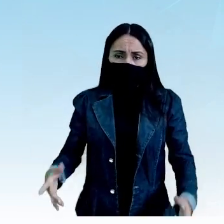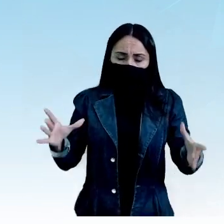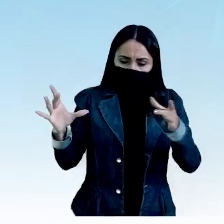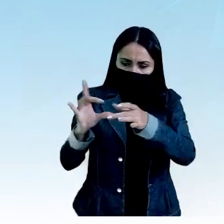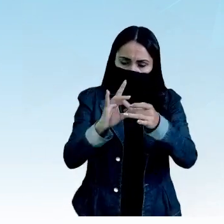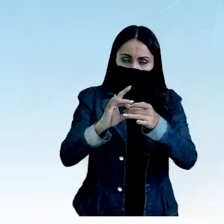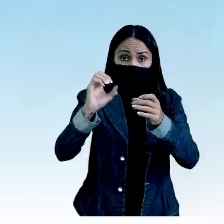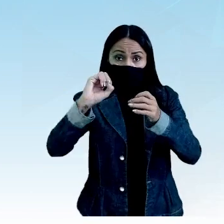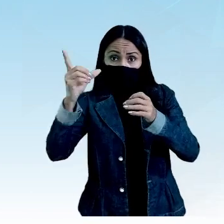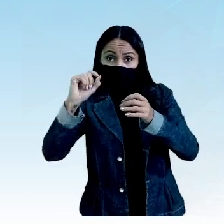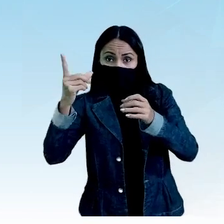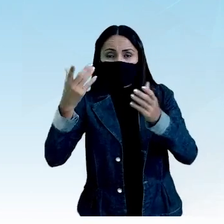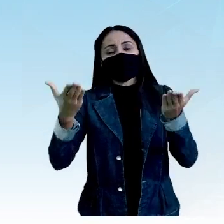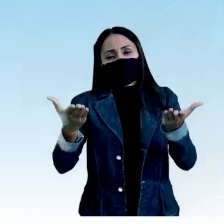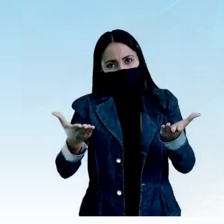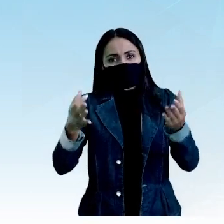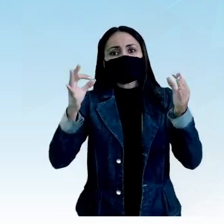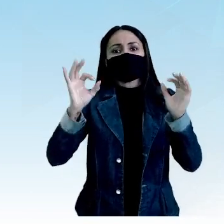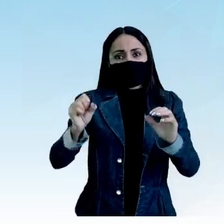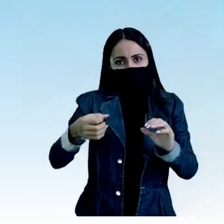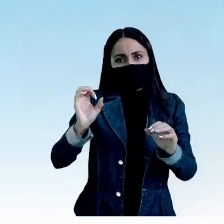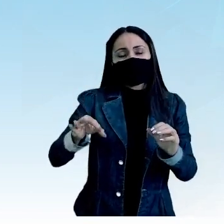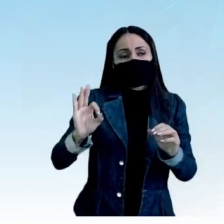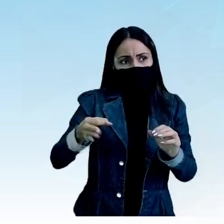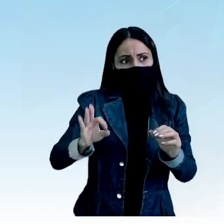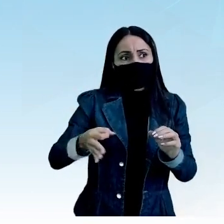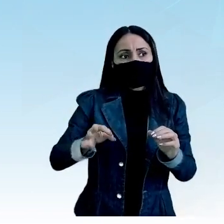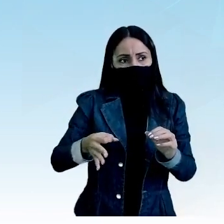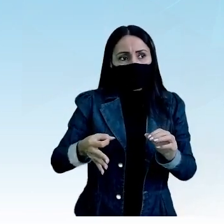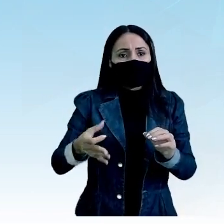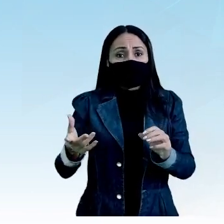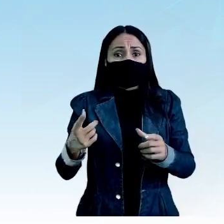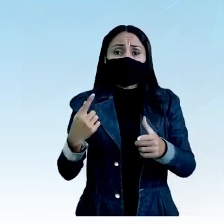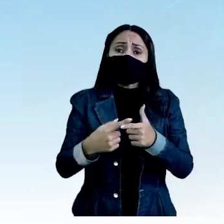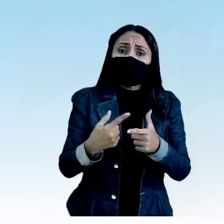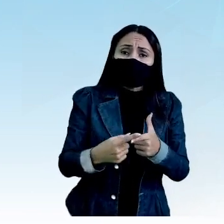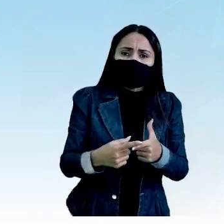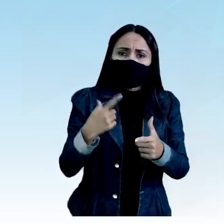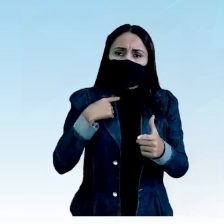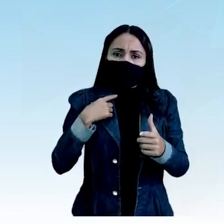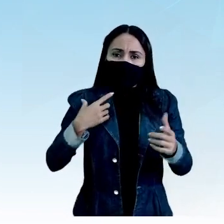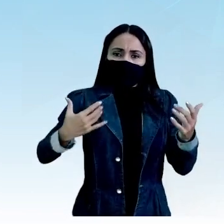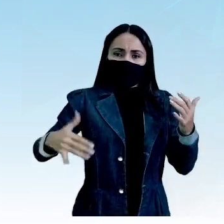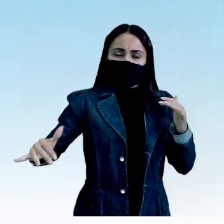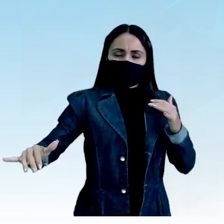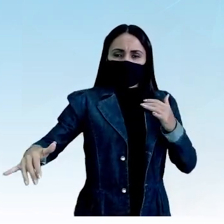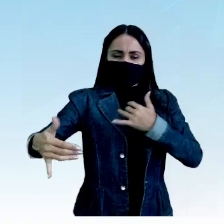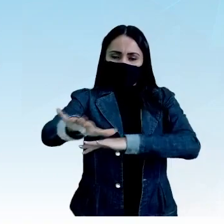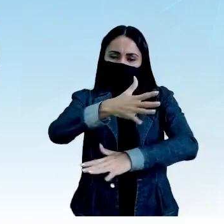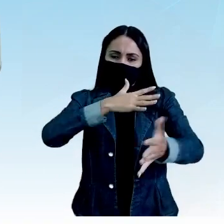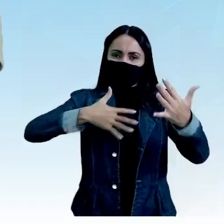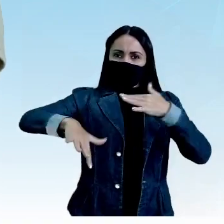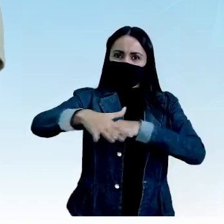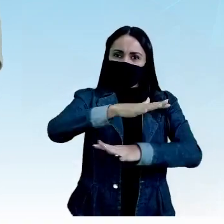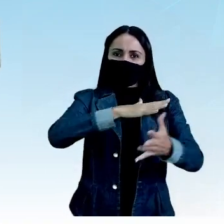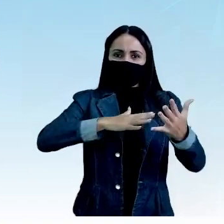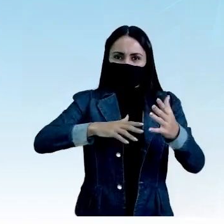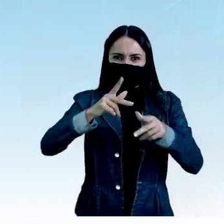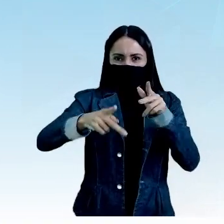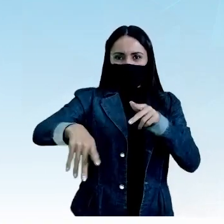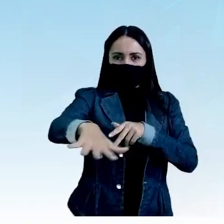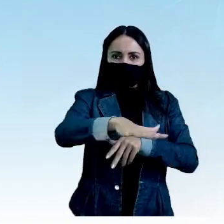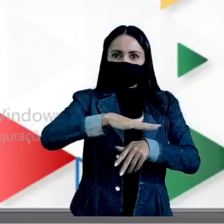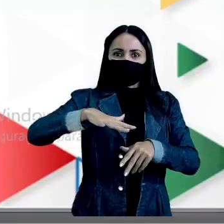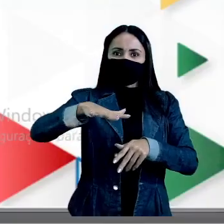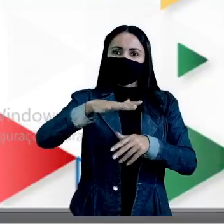Exato. É porque não faria sentido sair em outra cidade, Exatamente. em Olinda. Emergiu do povo, né? Então é a cara do povo. Vamos lá, vamos caminhando.